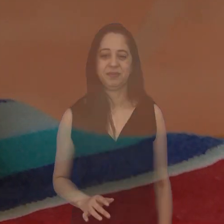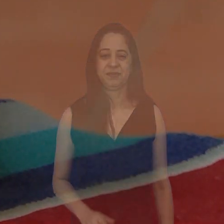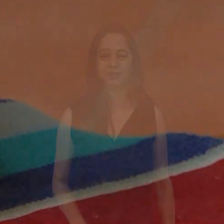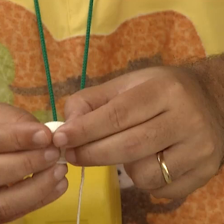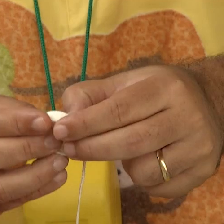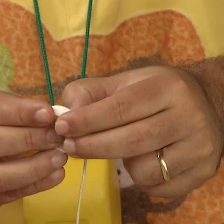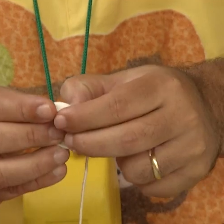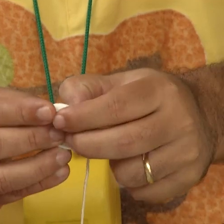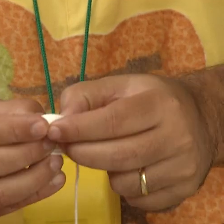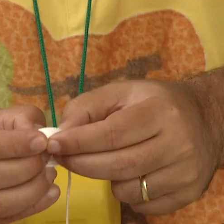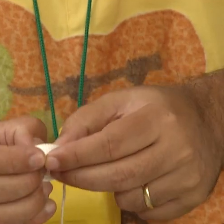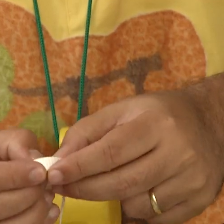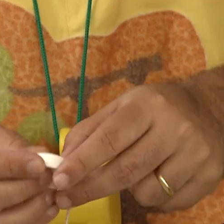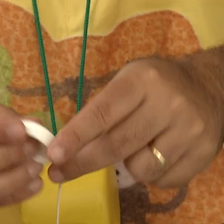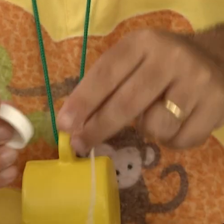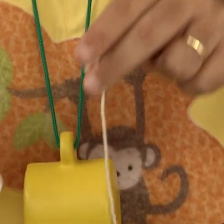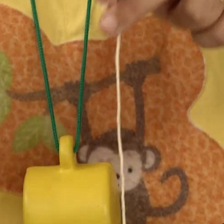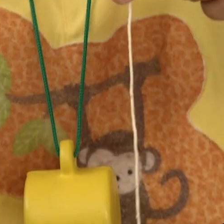apetrechos.